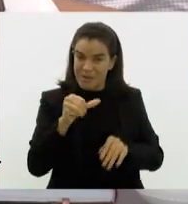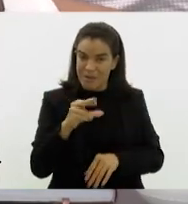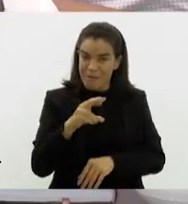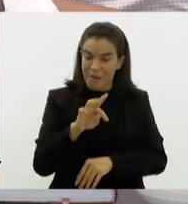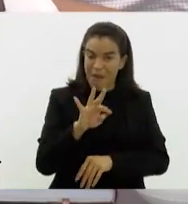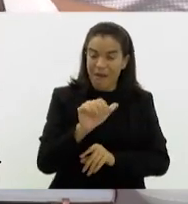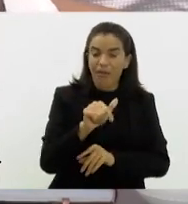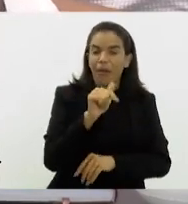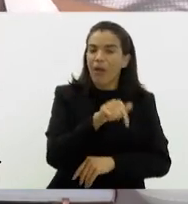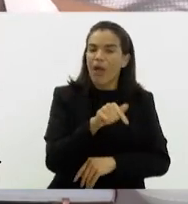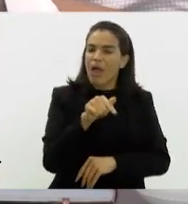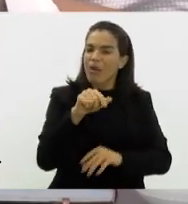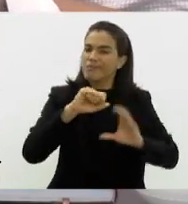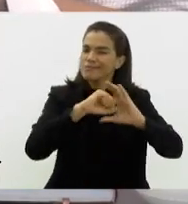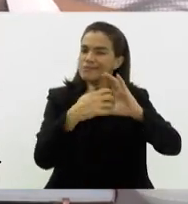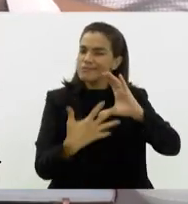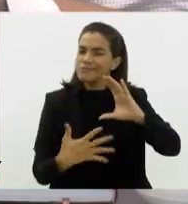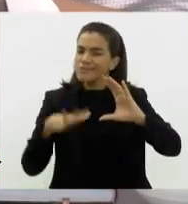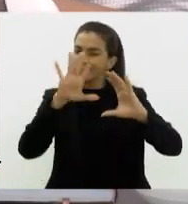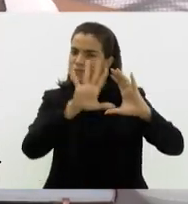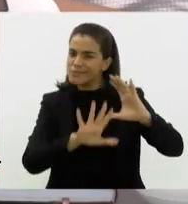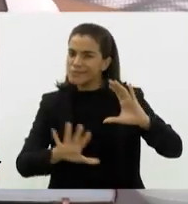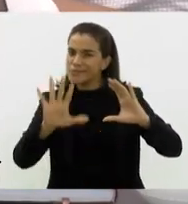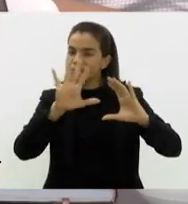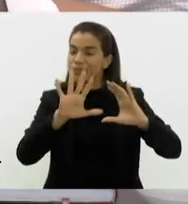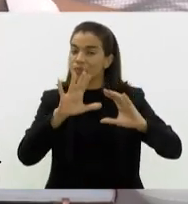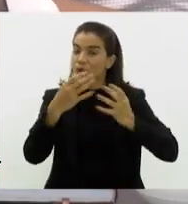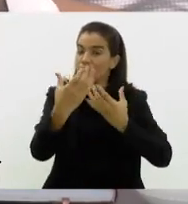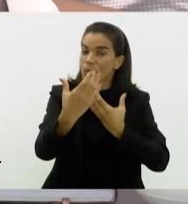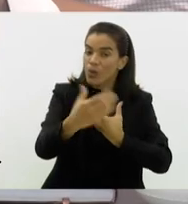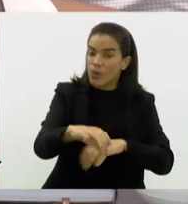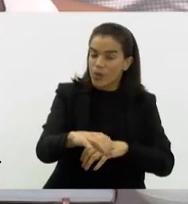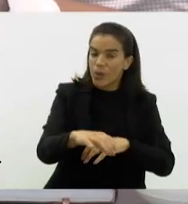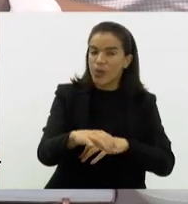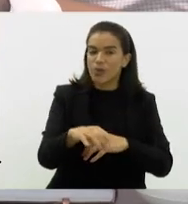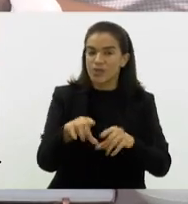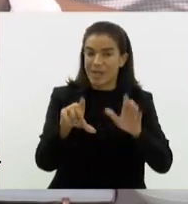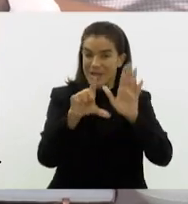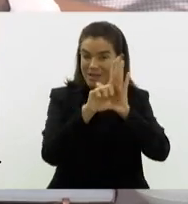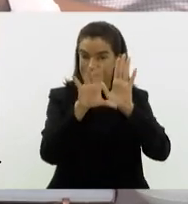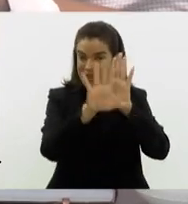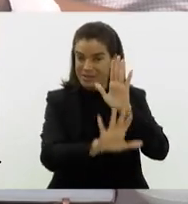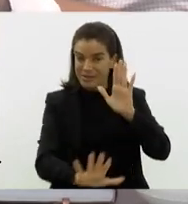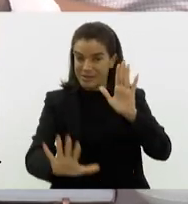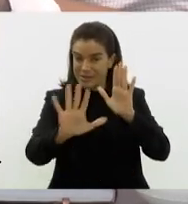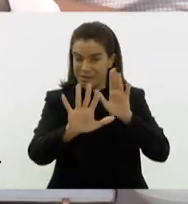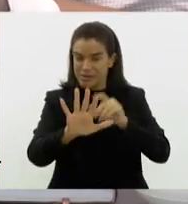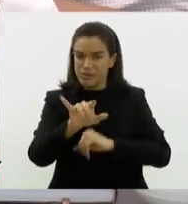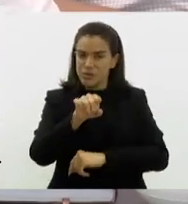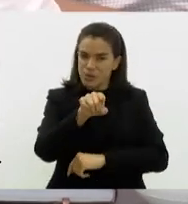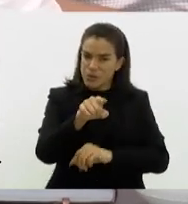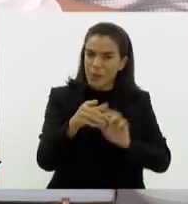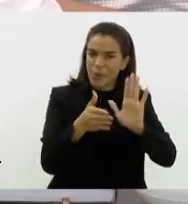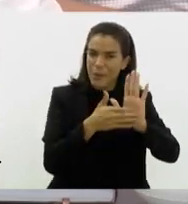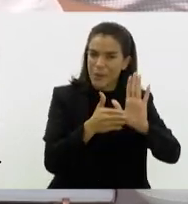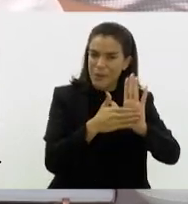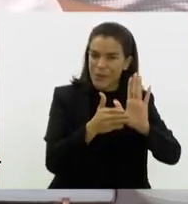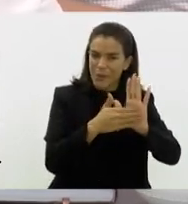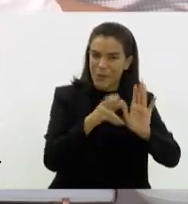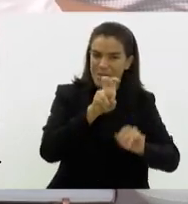um aspecto do concurso público. E a Lei Geral que Vossa Excelência propõe